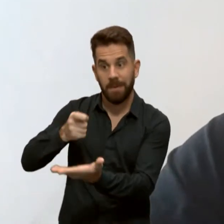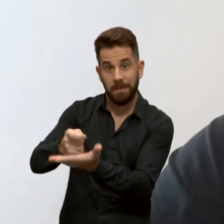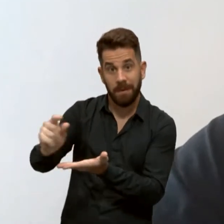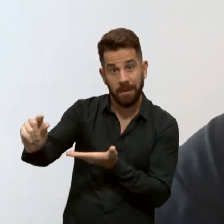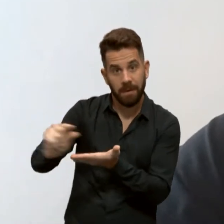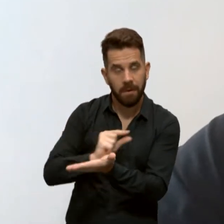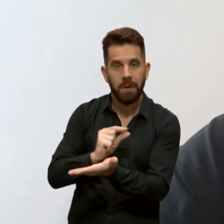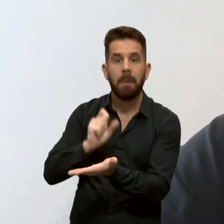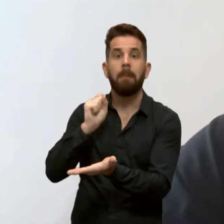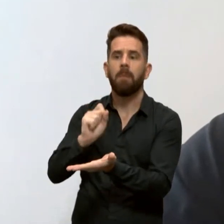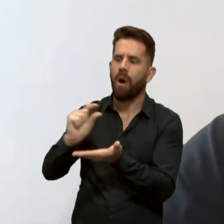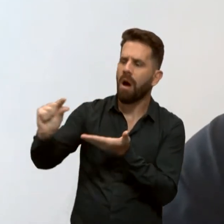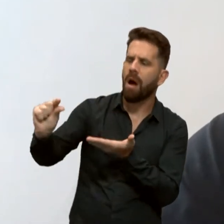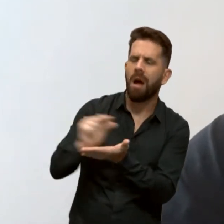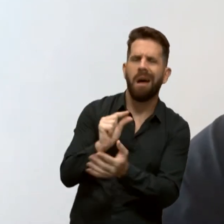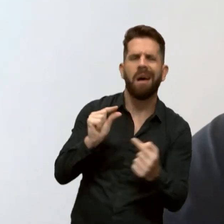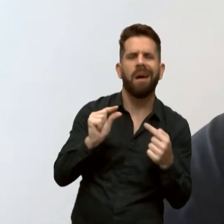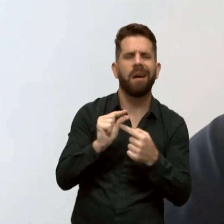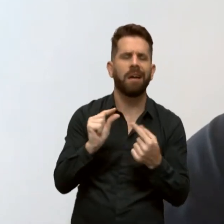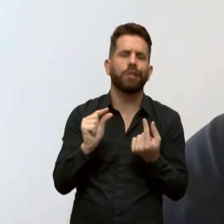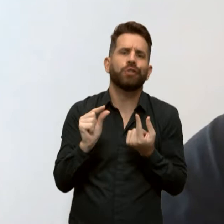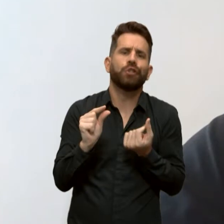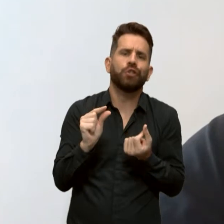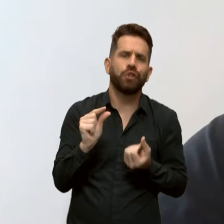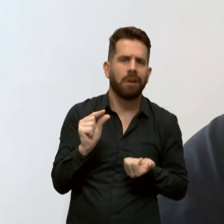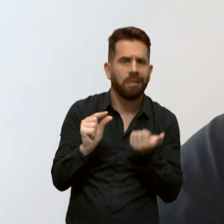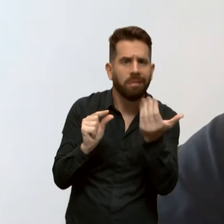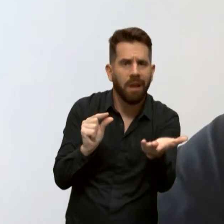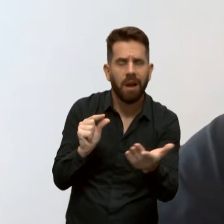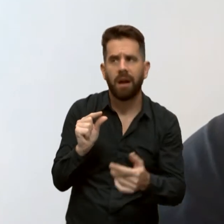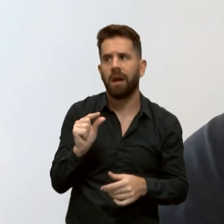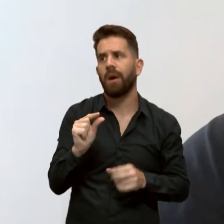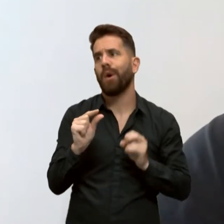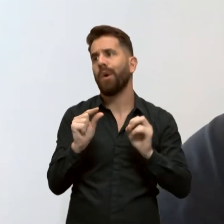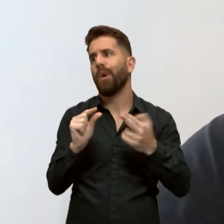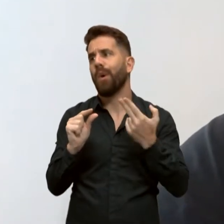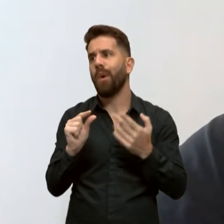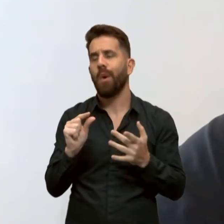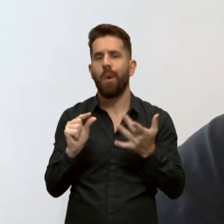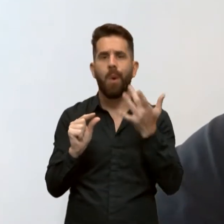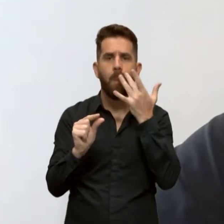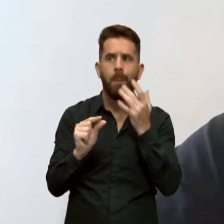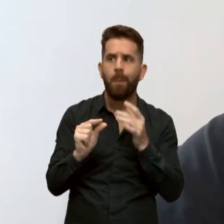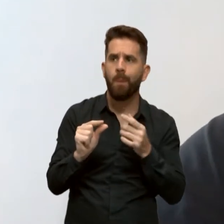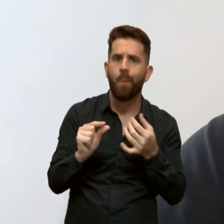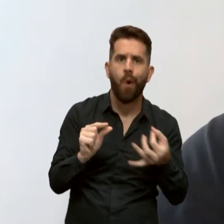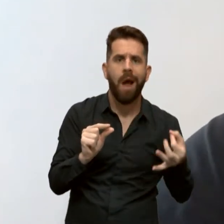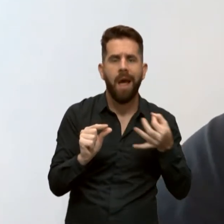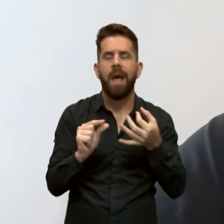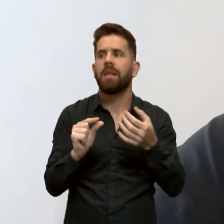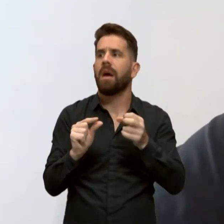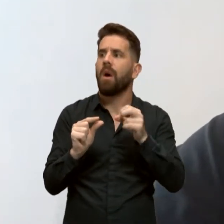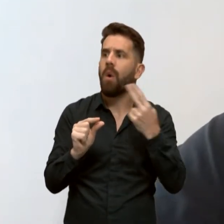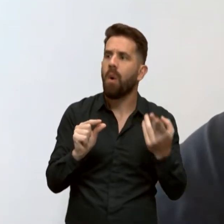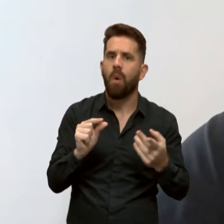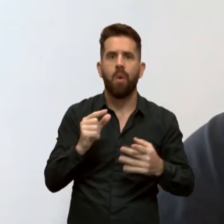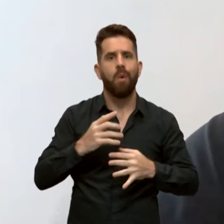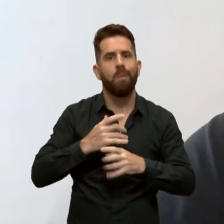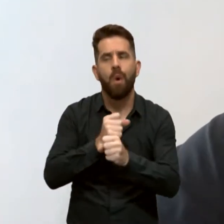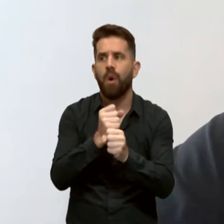dinheiro, moeda, isso vai depender do tipo de plataforma, acúmulo de pontos, enfim, para essa